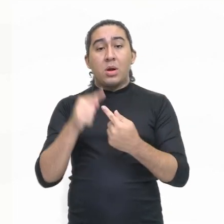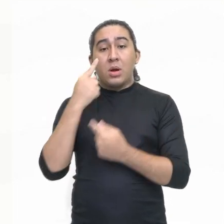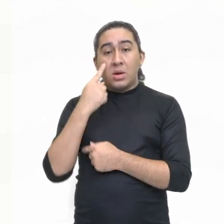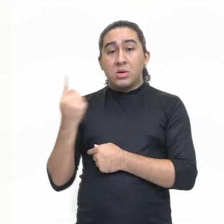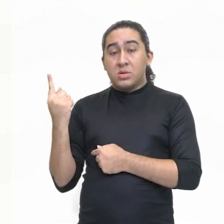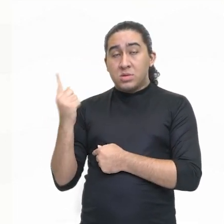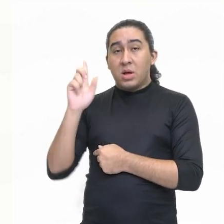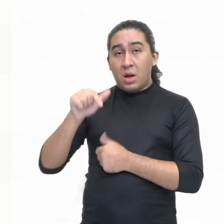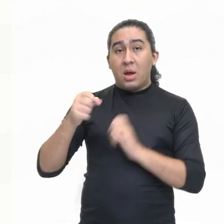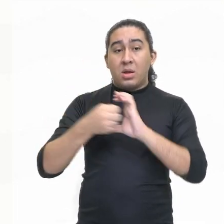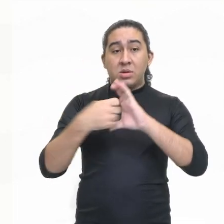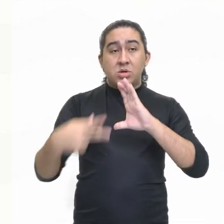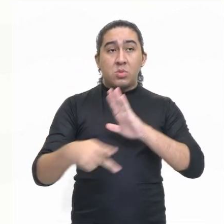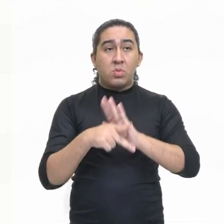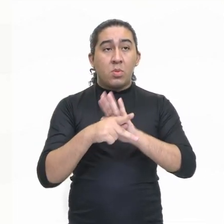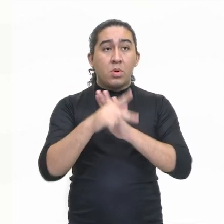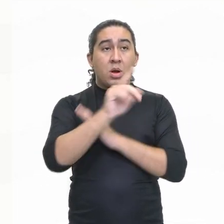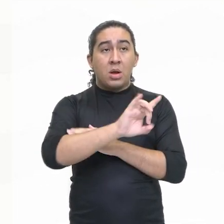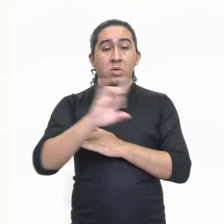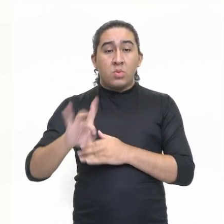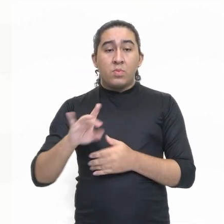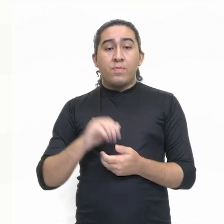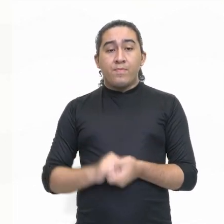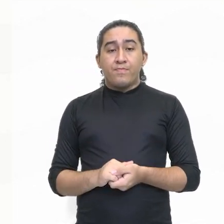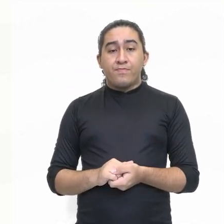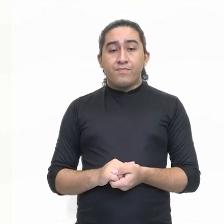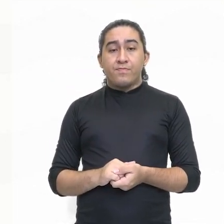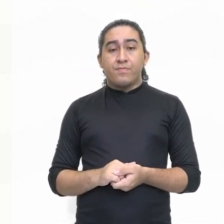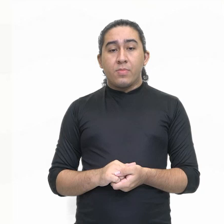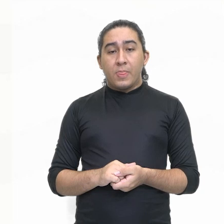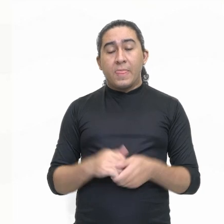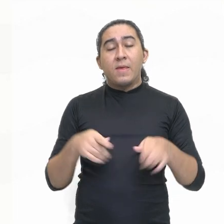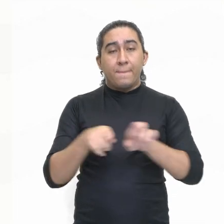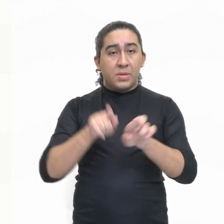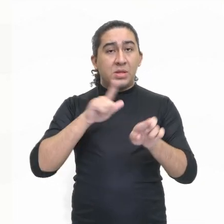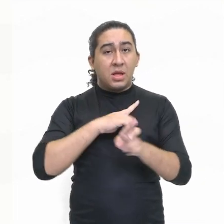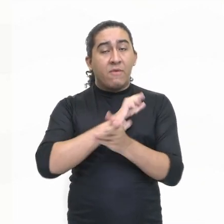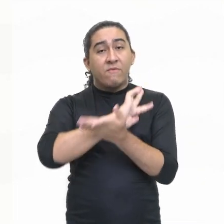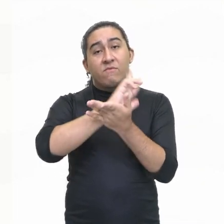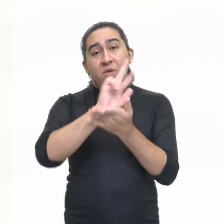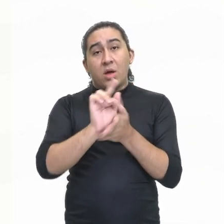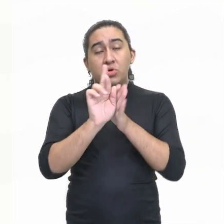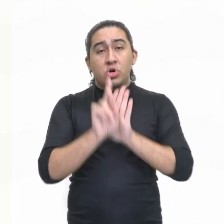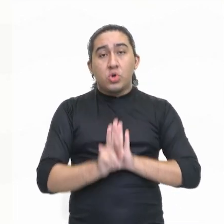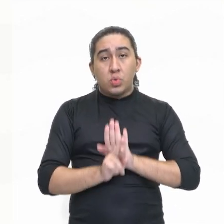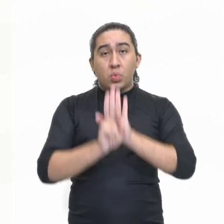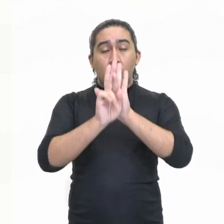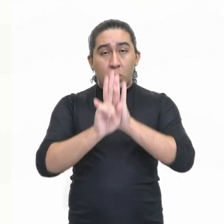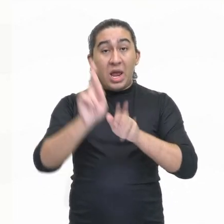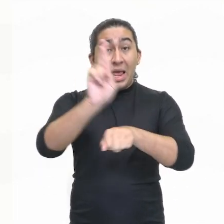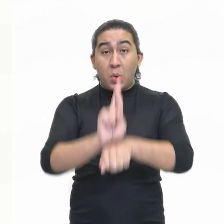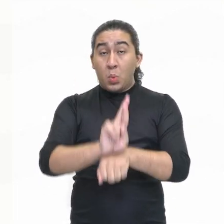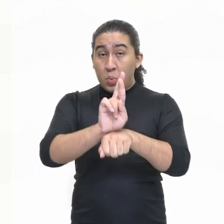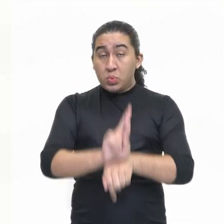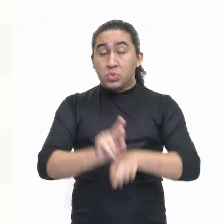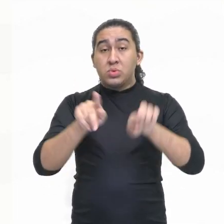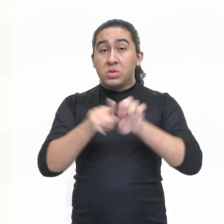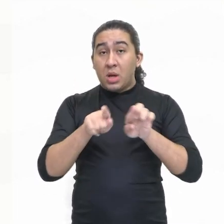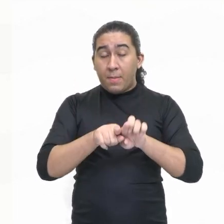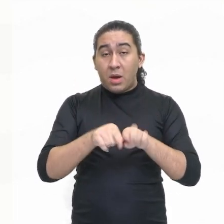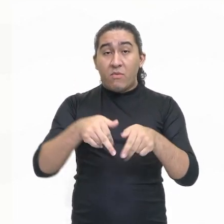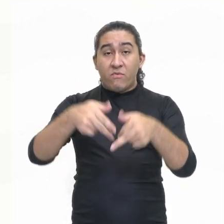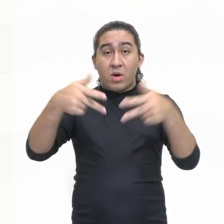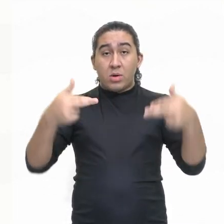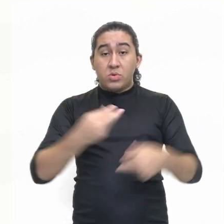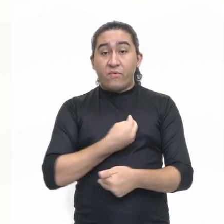vai caracterizar cada bioma. São ricos em recursos e biodiversidade. Isso aqui é importantíssimo também